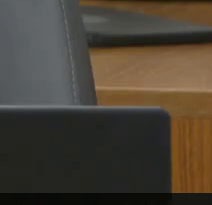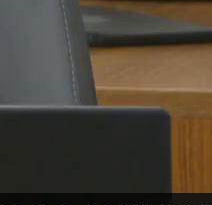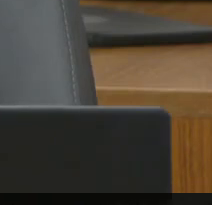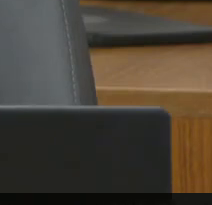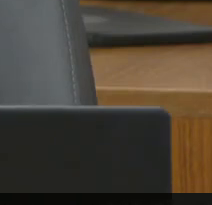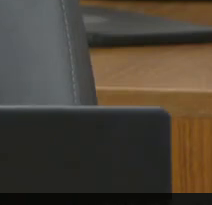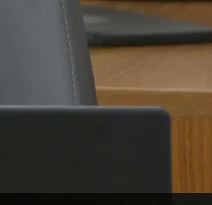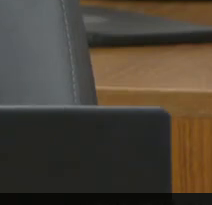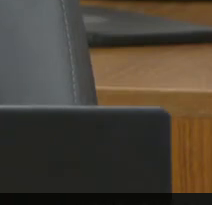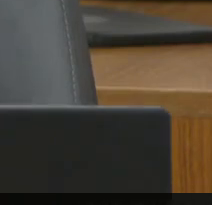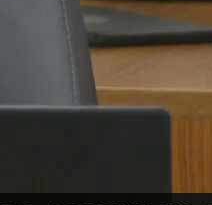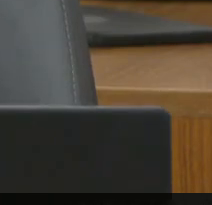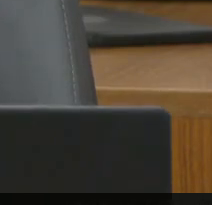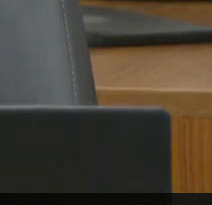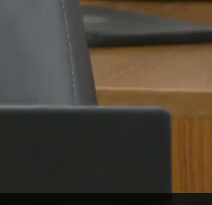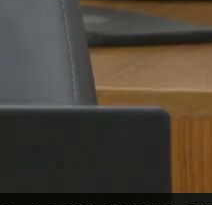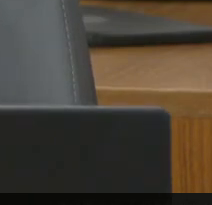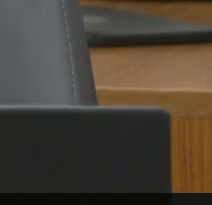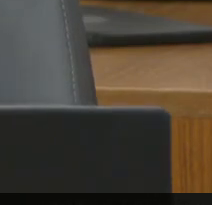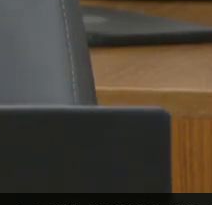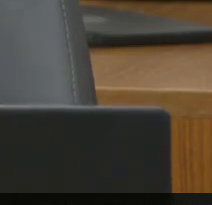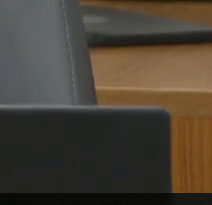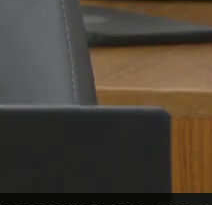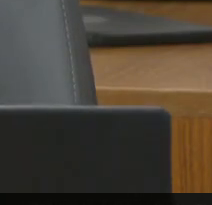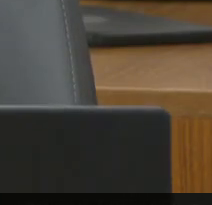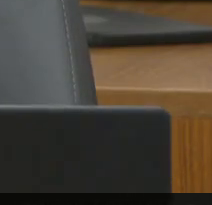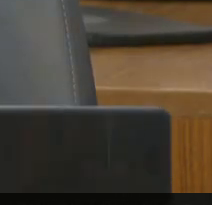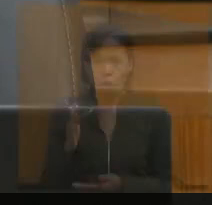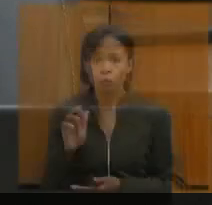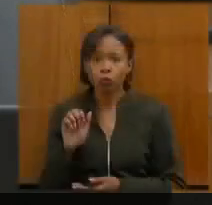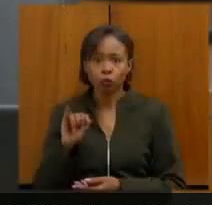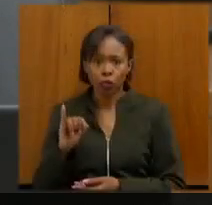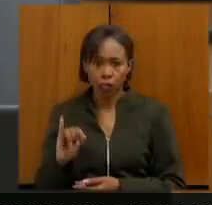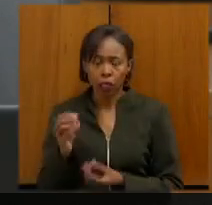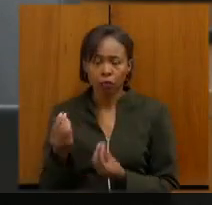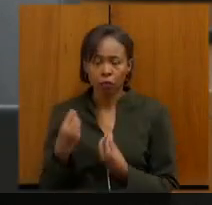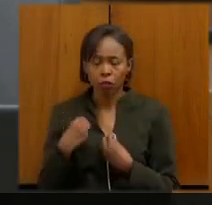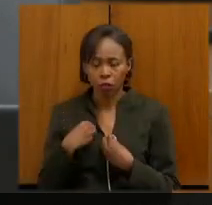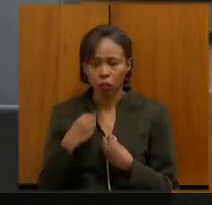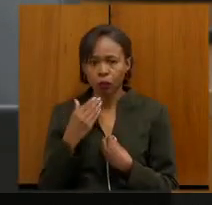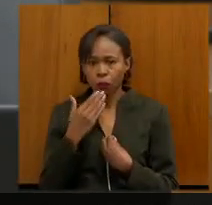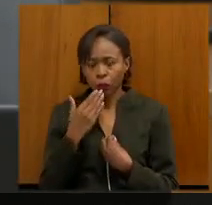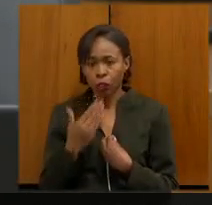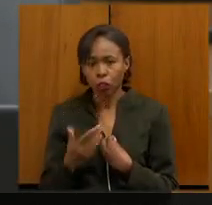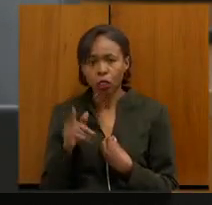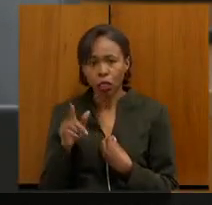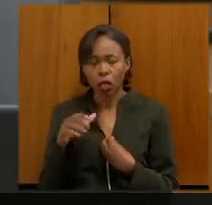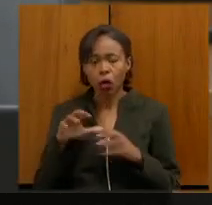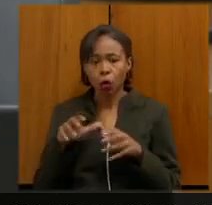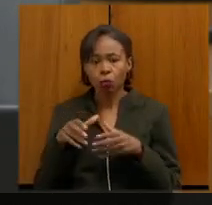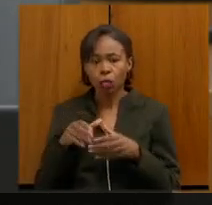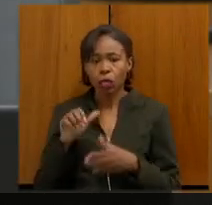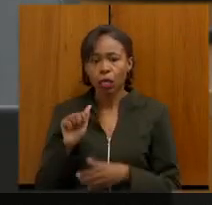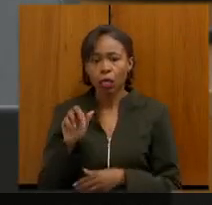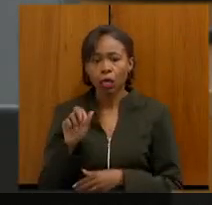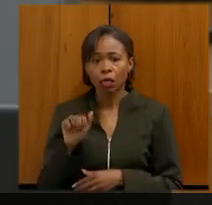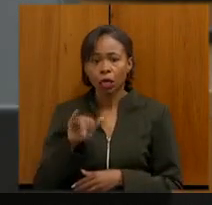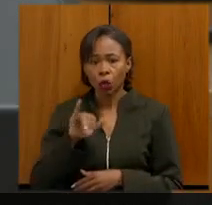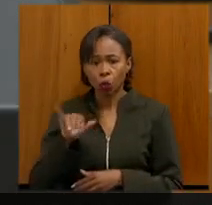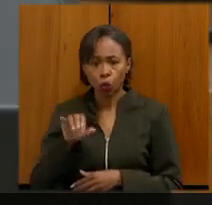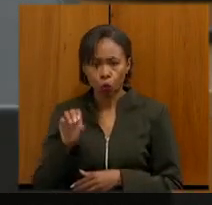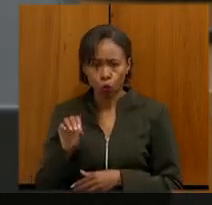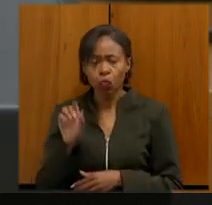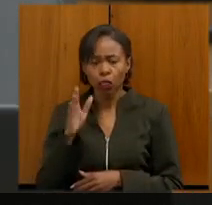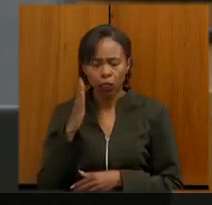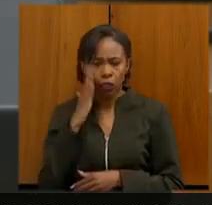receber o pedido agora né pelo Frei e comunidade Araújo a gente teve notícia da suspensão